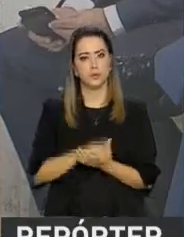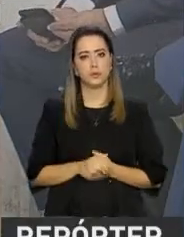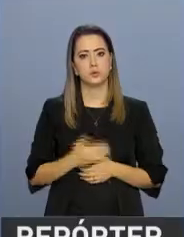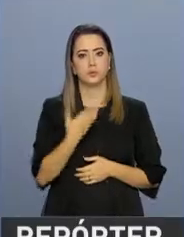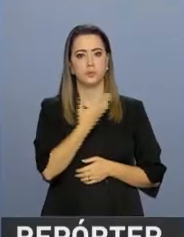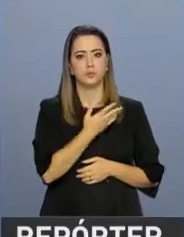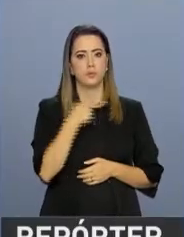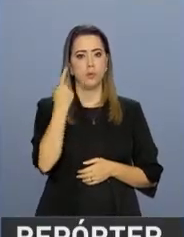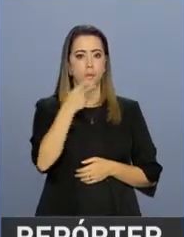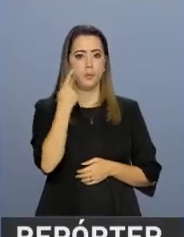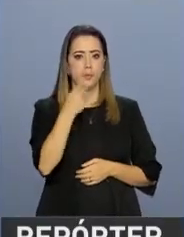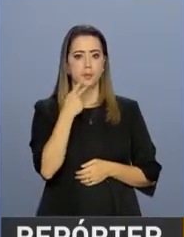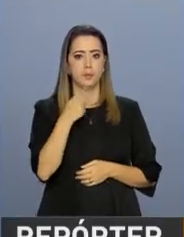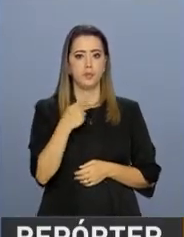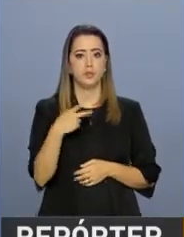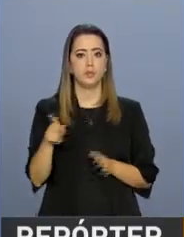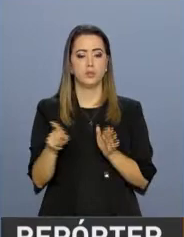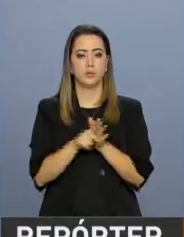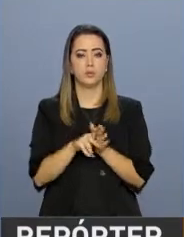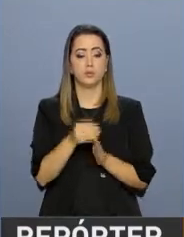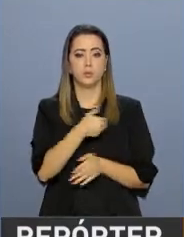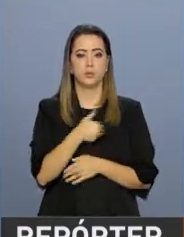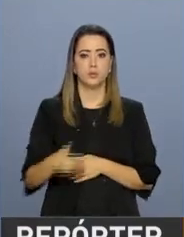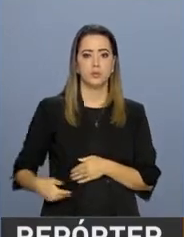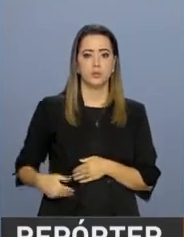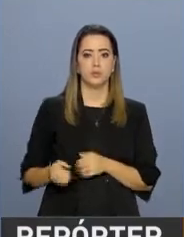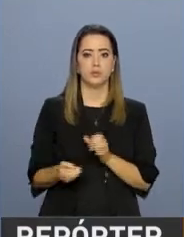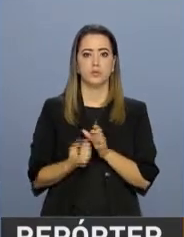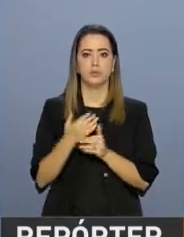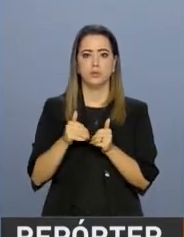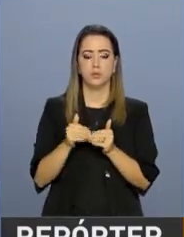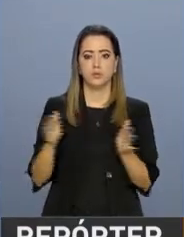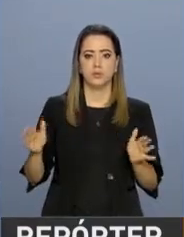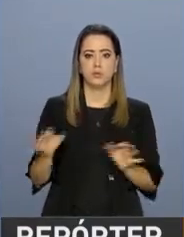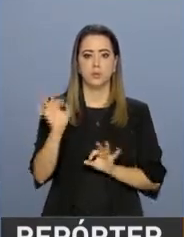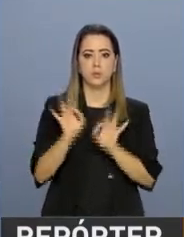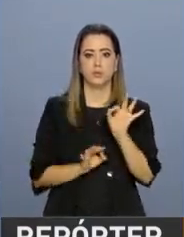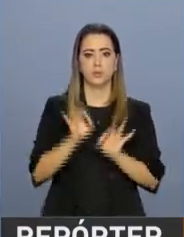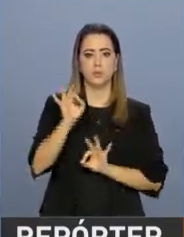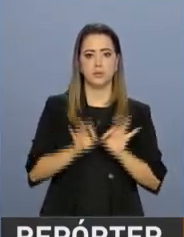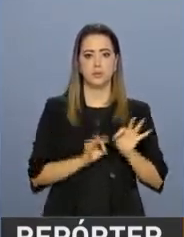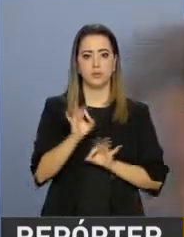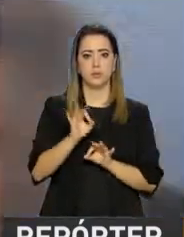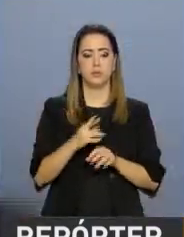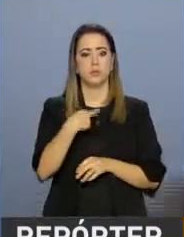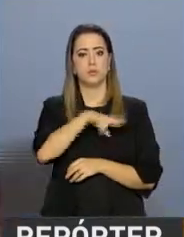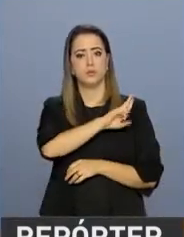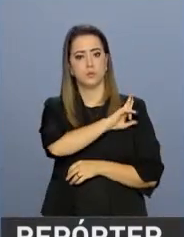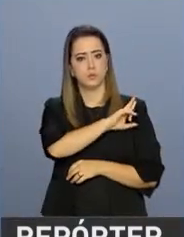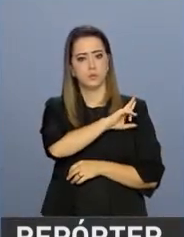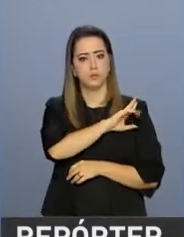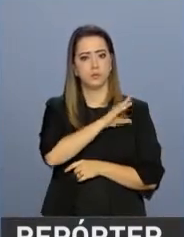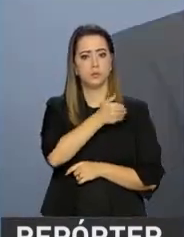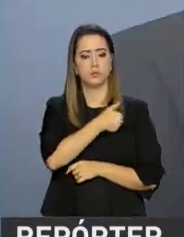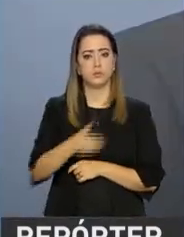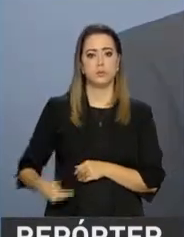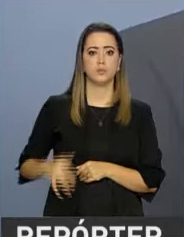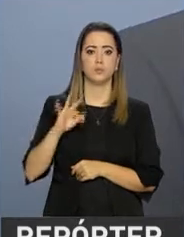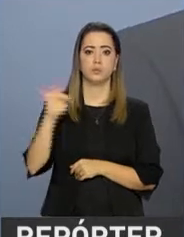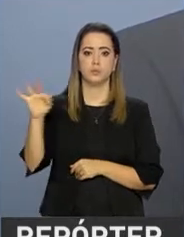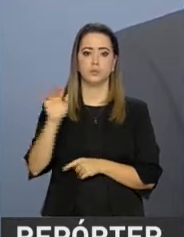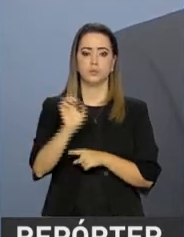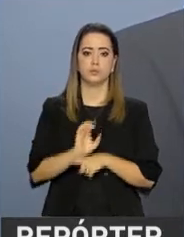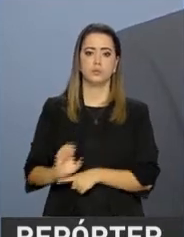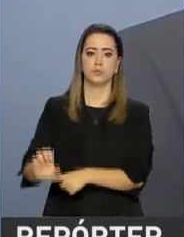através desse sistema e inaugurará um modelo de governança organizado com responsabilidades da união nos estados